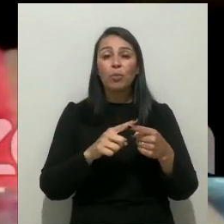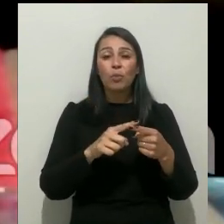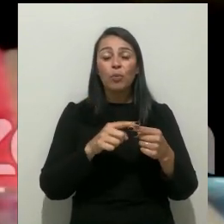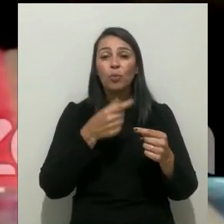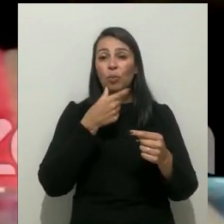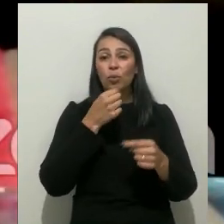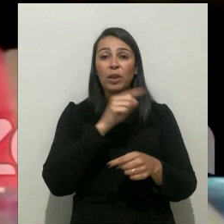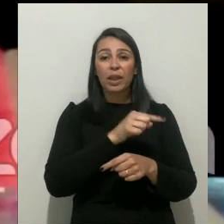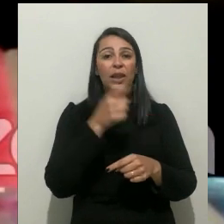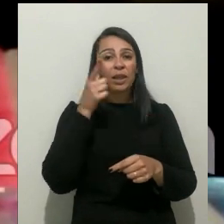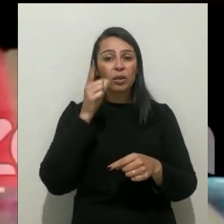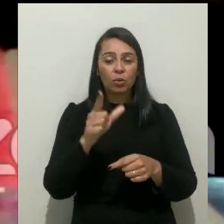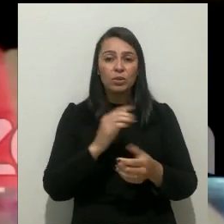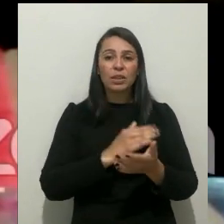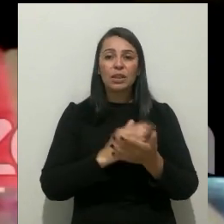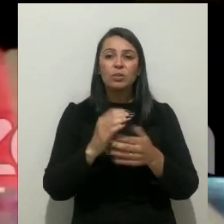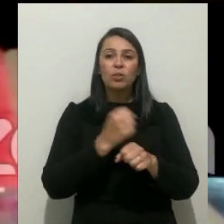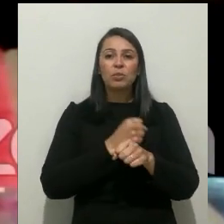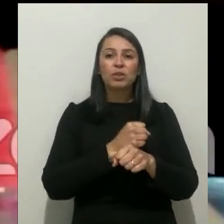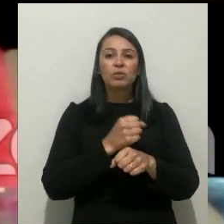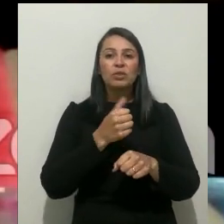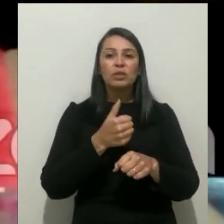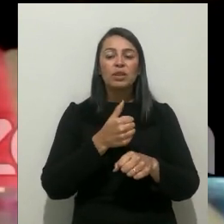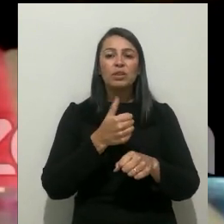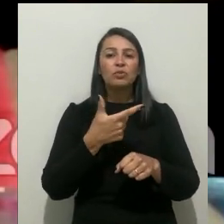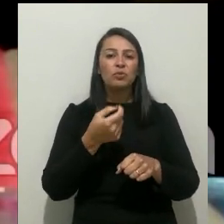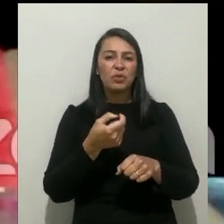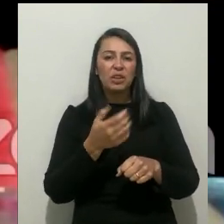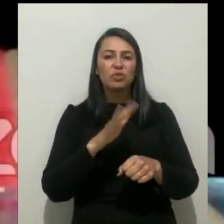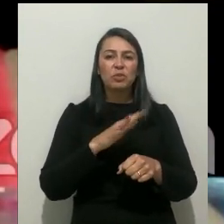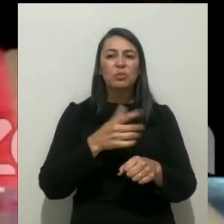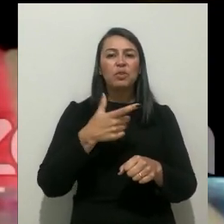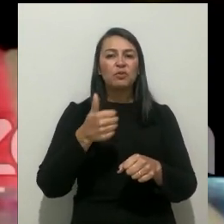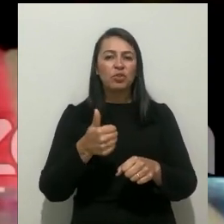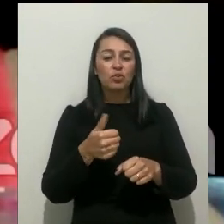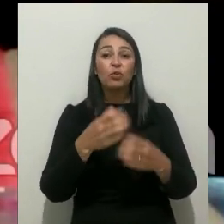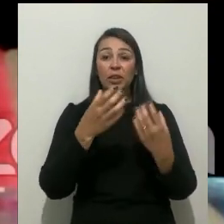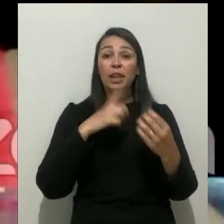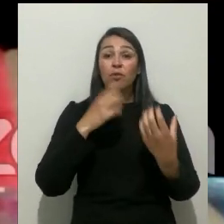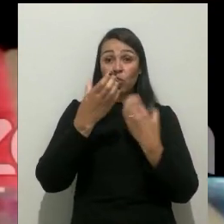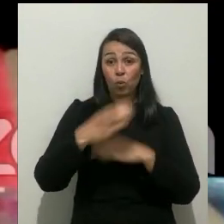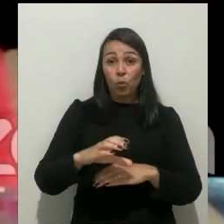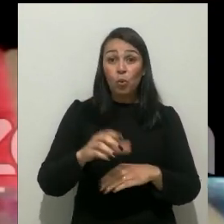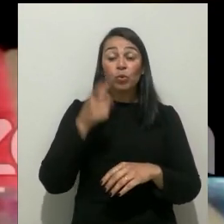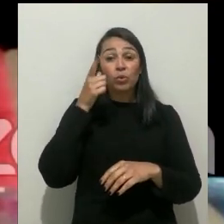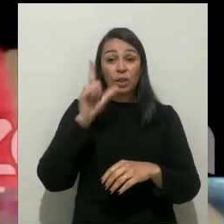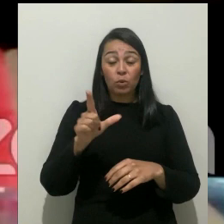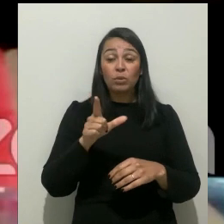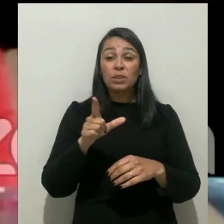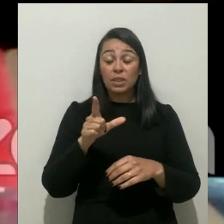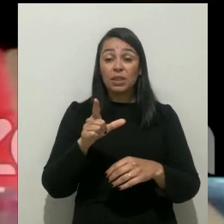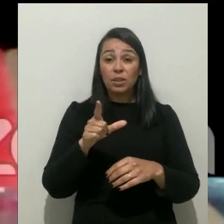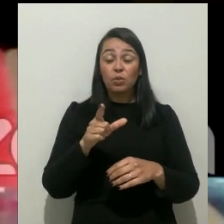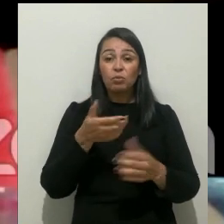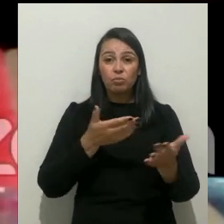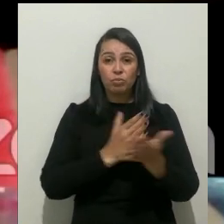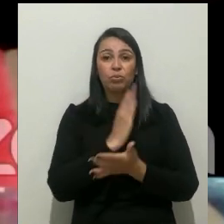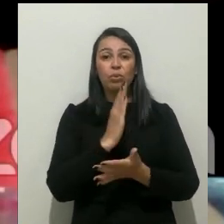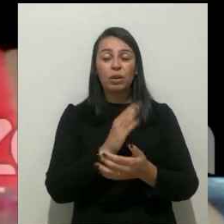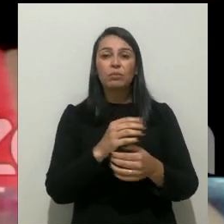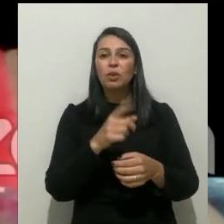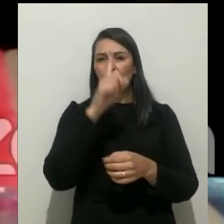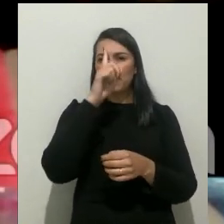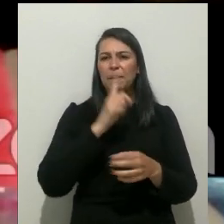esse projeto no começo dos anos 20, 21, que foi o concurso, ele ganha o concurso, com uma imagem totalmente diferente do que